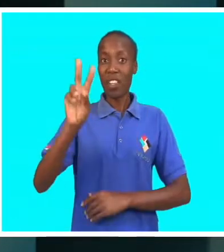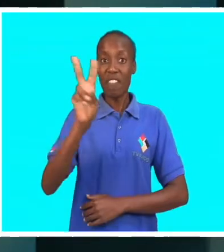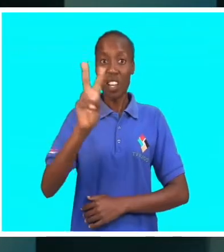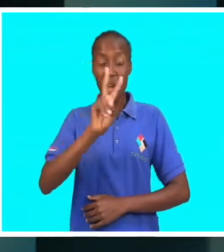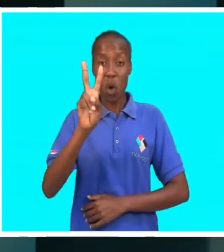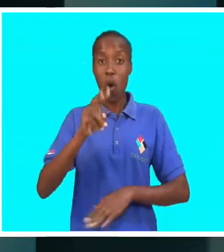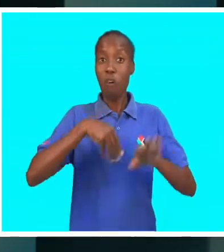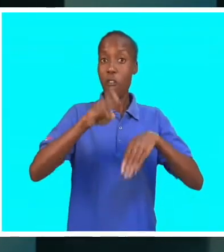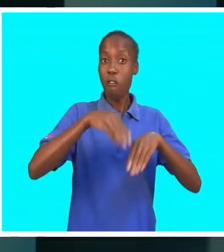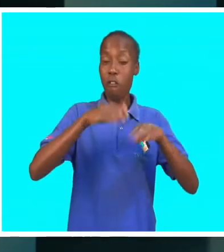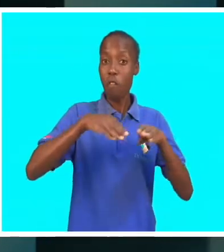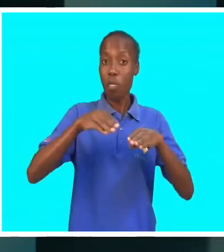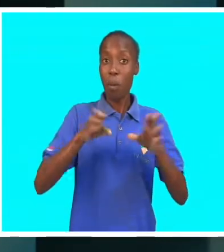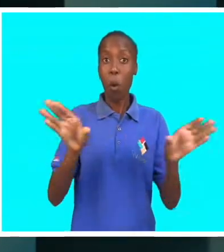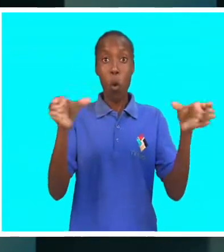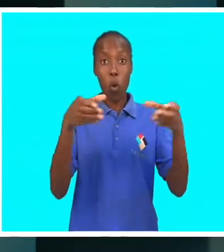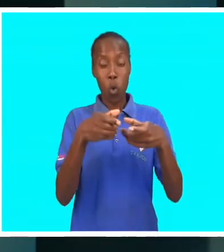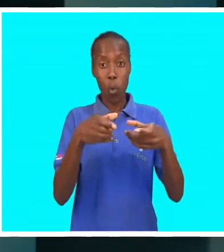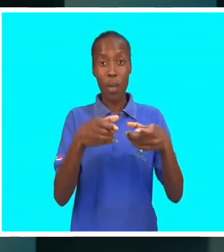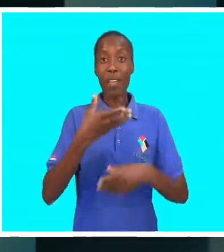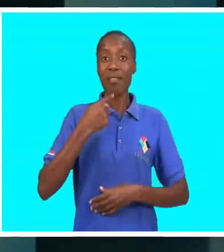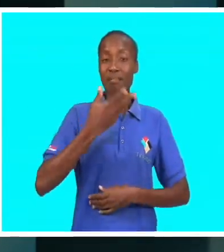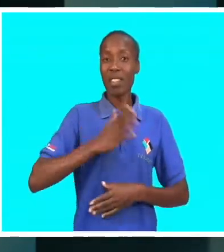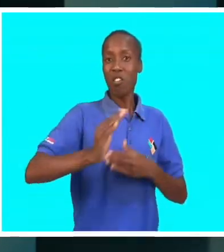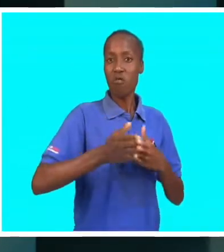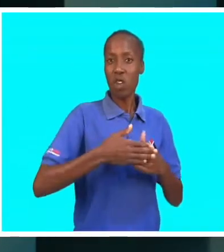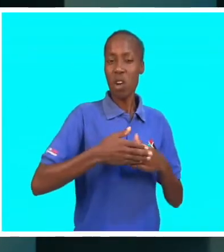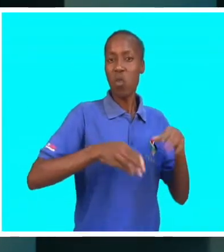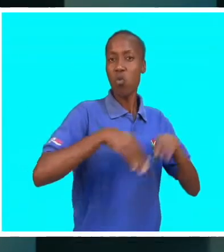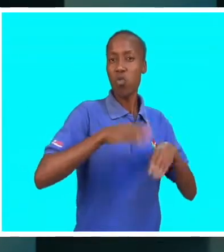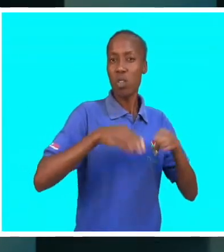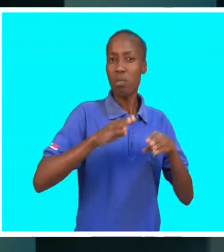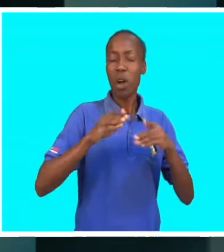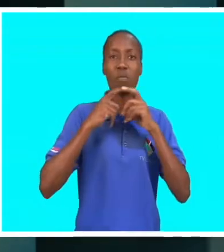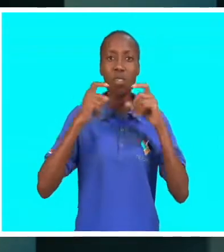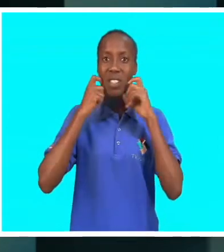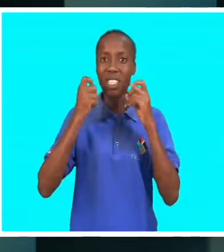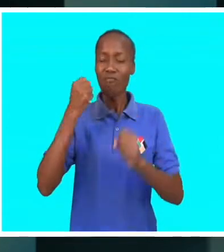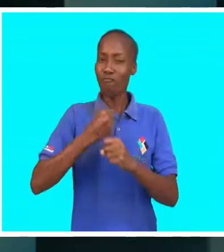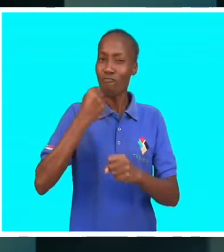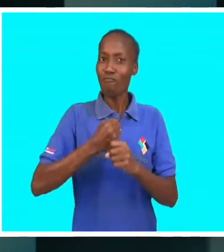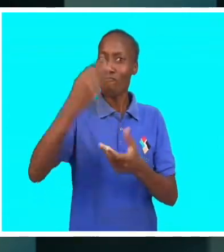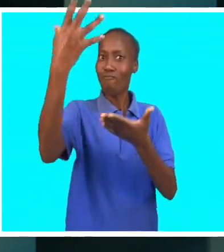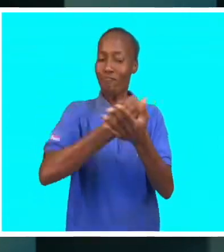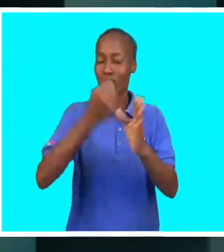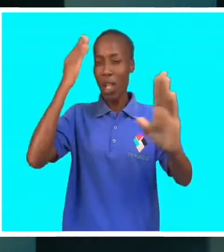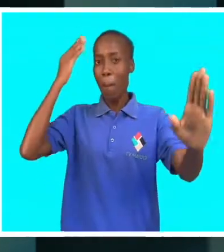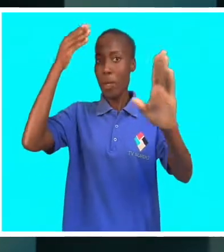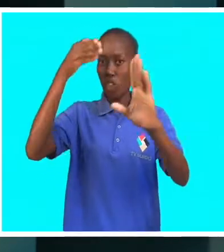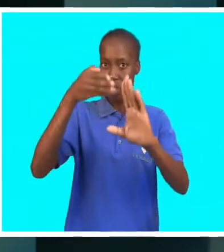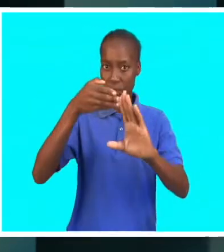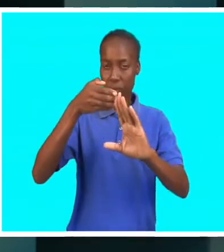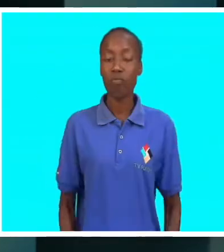voltar à prova máxima do futebol moçambicano e já trabalha para alcançar este objetivo.